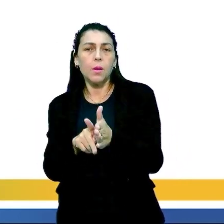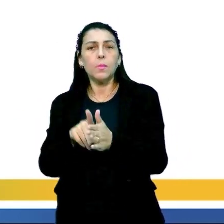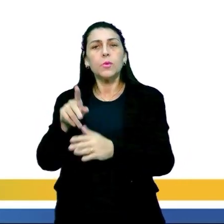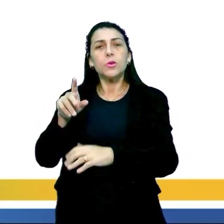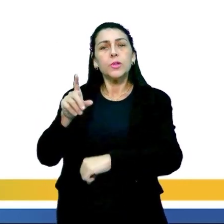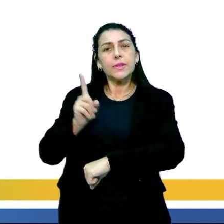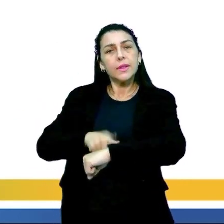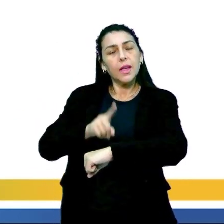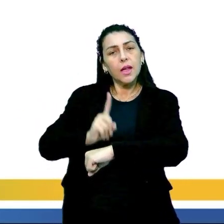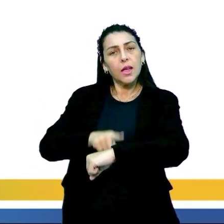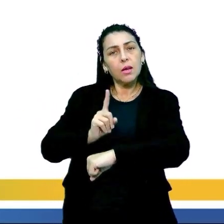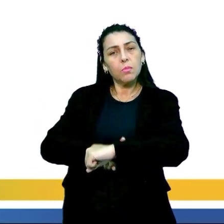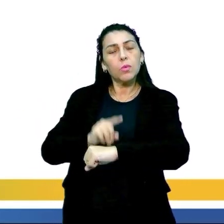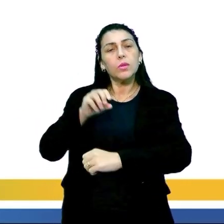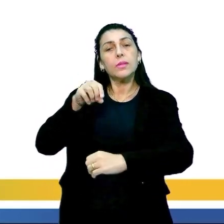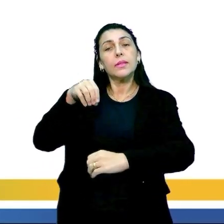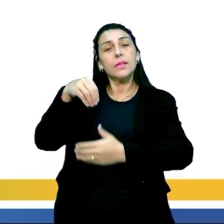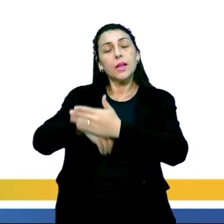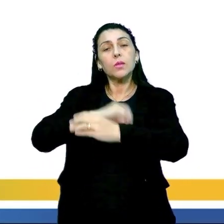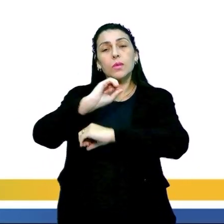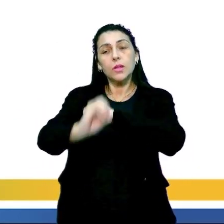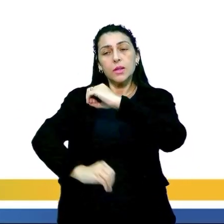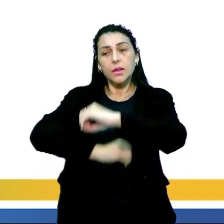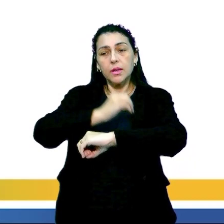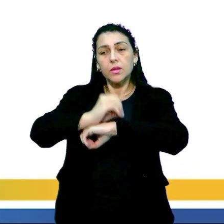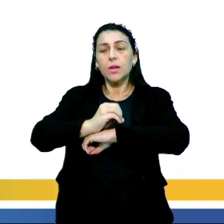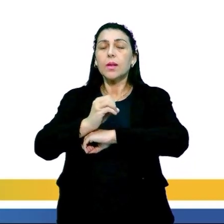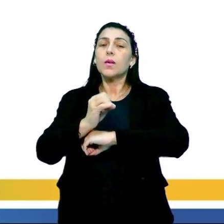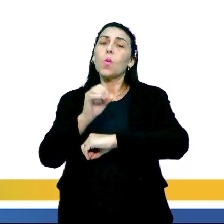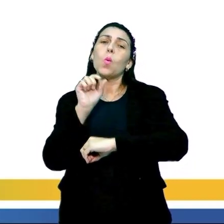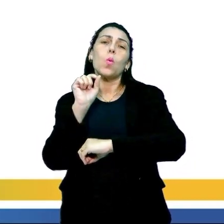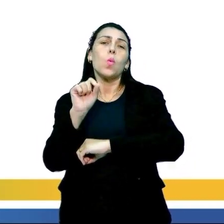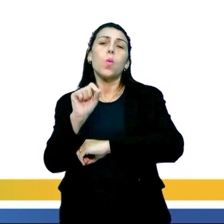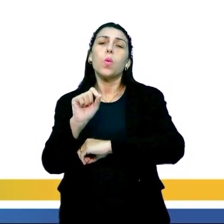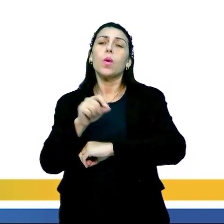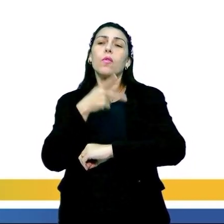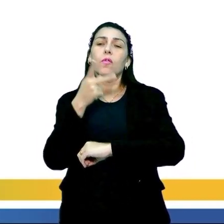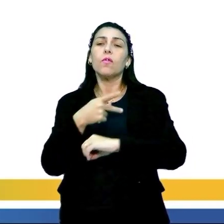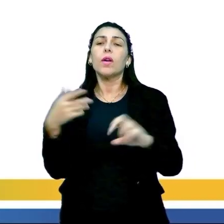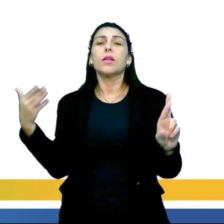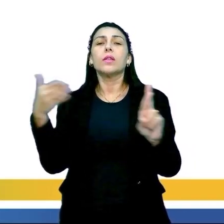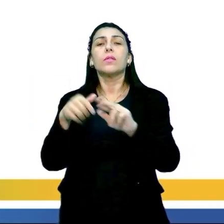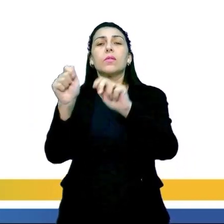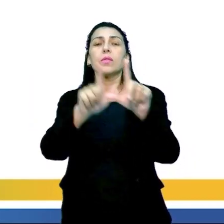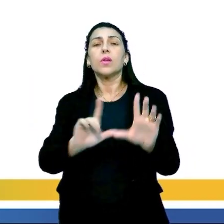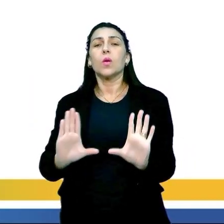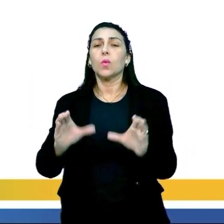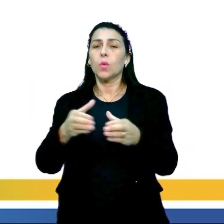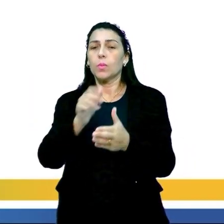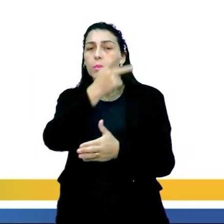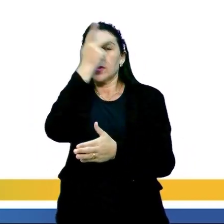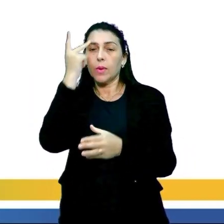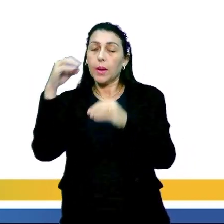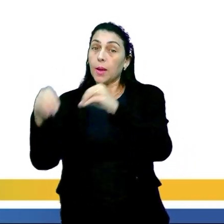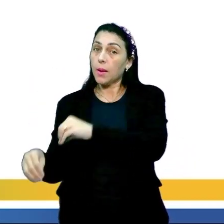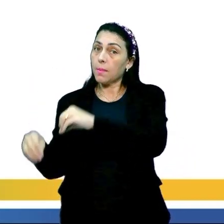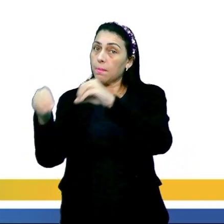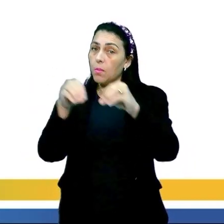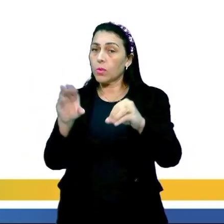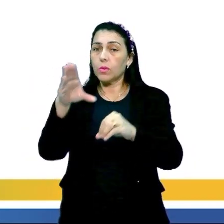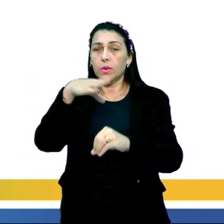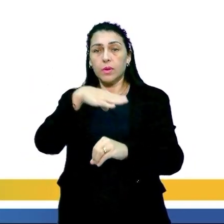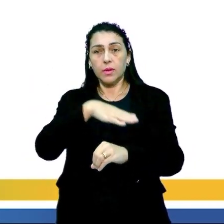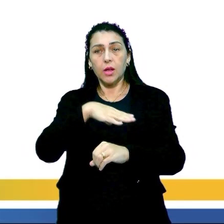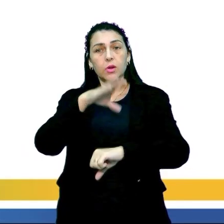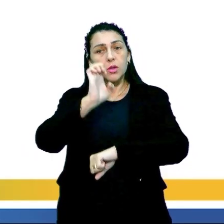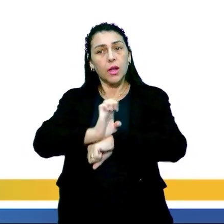tempo, ou dentro de uma estação do ano. O que é que diz aí a nossa referência no slide? Grupo de pessoas que